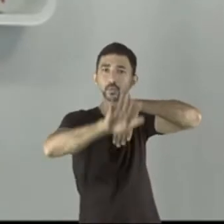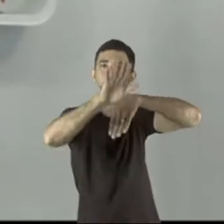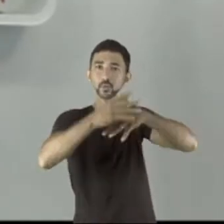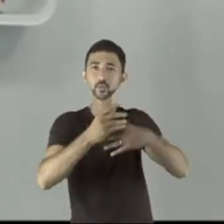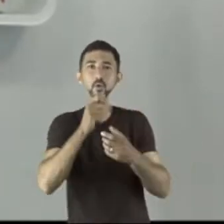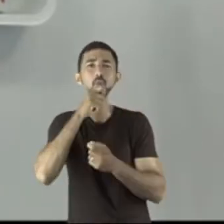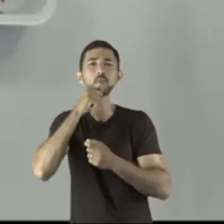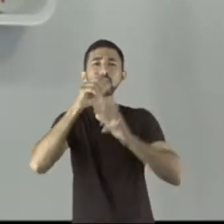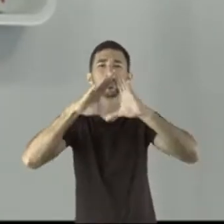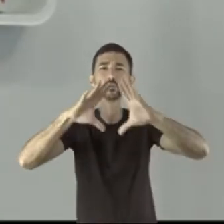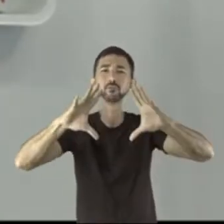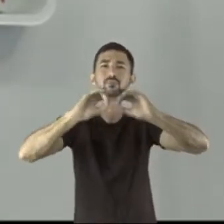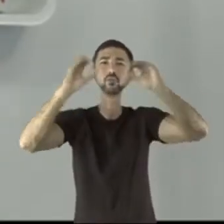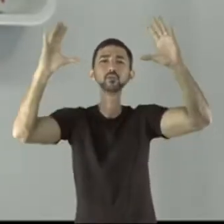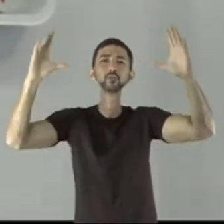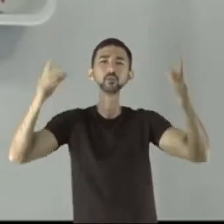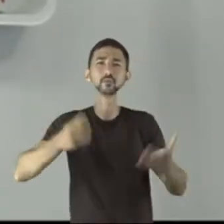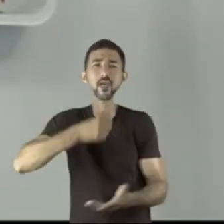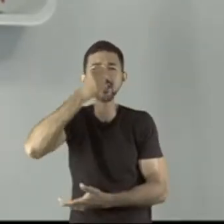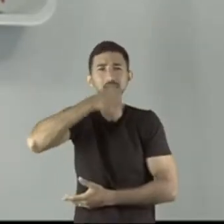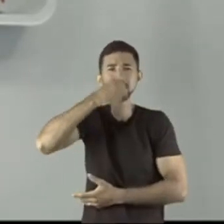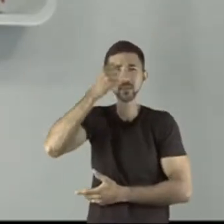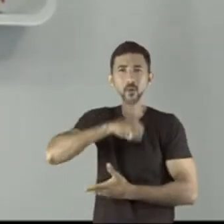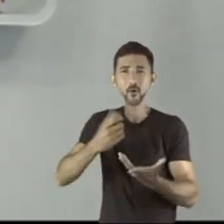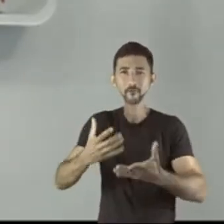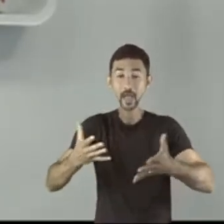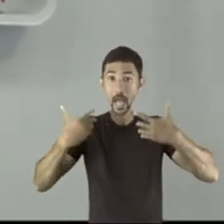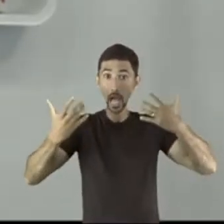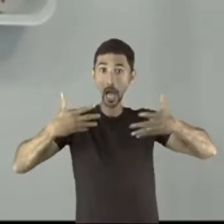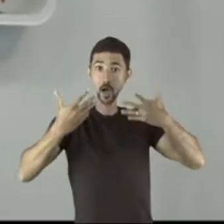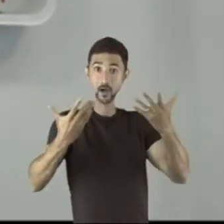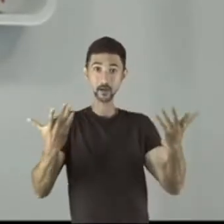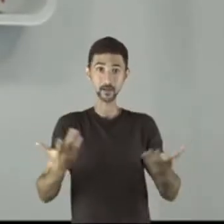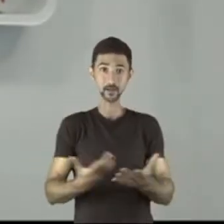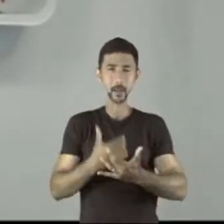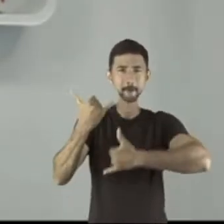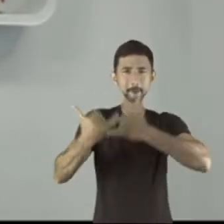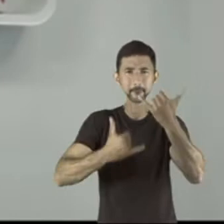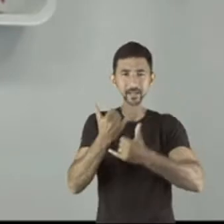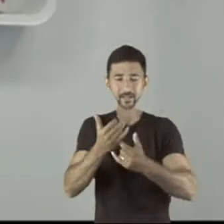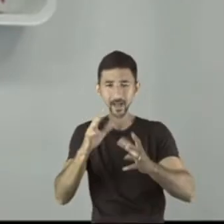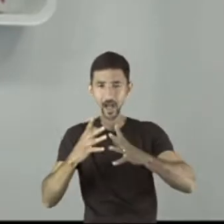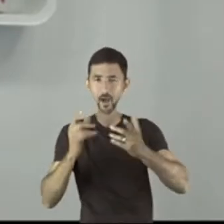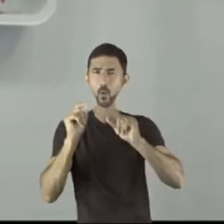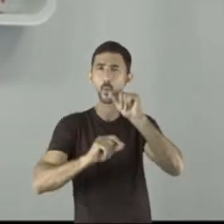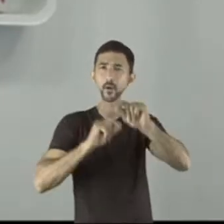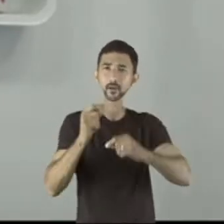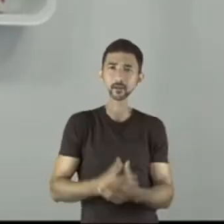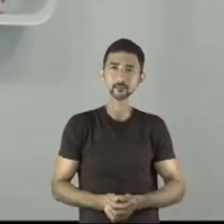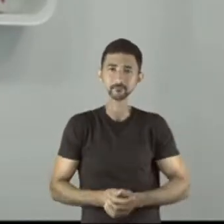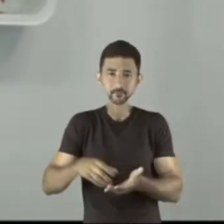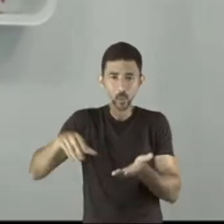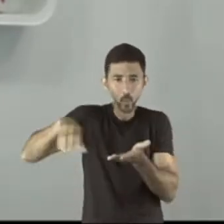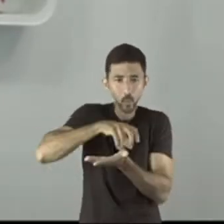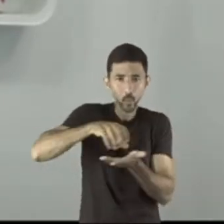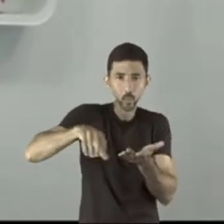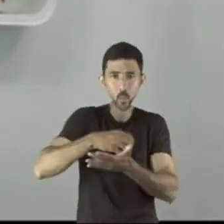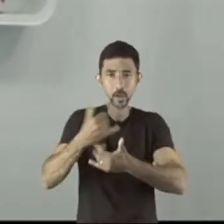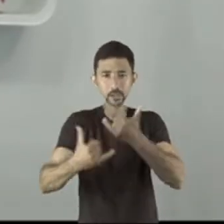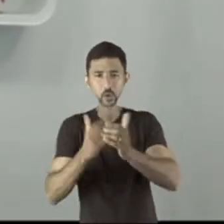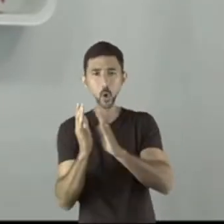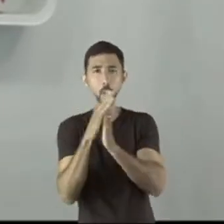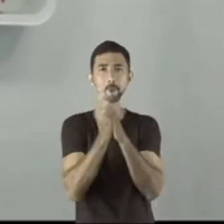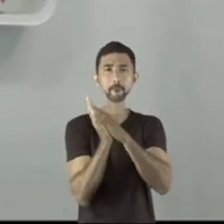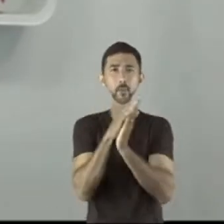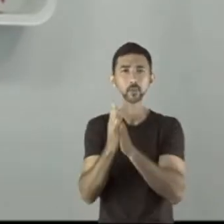fazer bolha de sabão, sorvete se faz calor, brincar de adivinhação. Carrinhos, jogos,